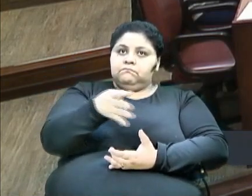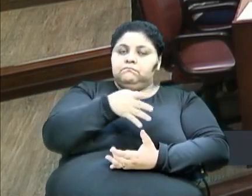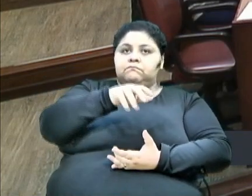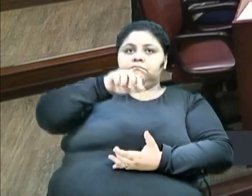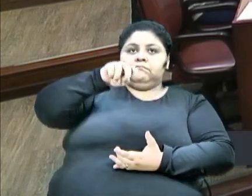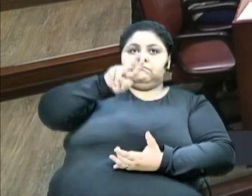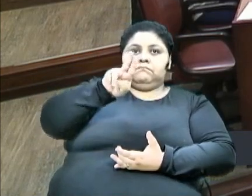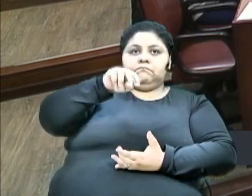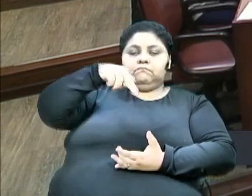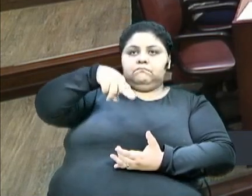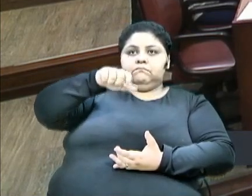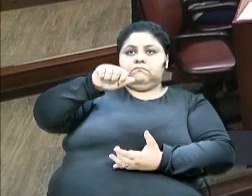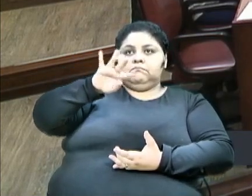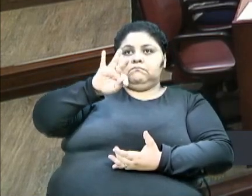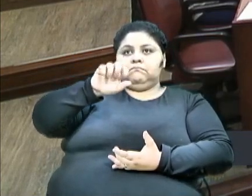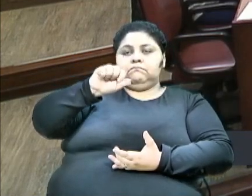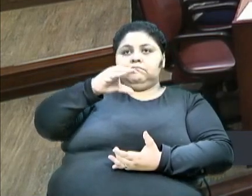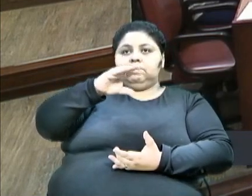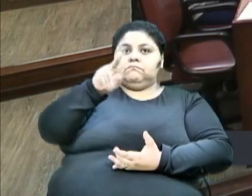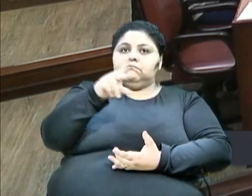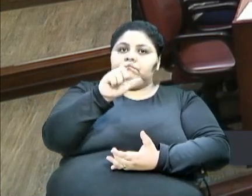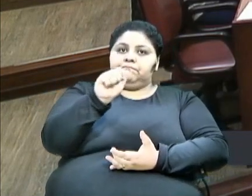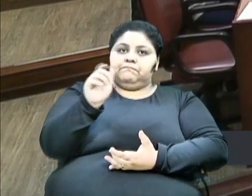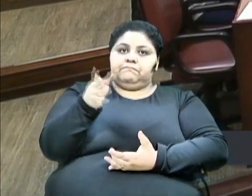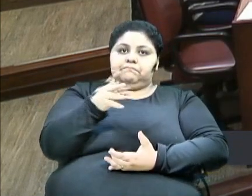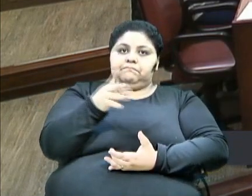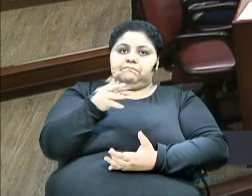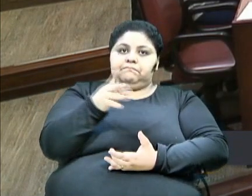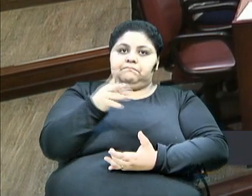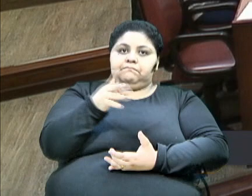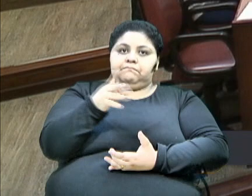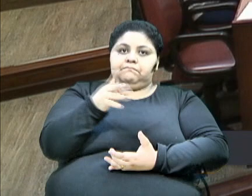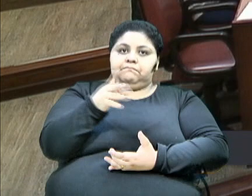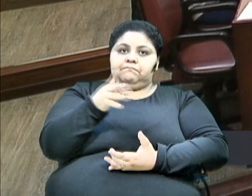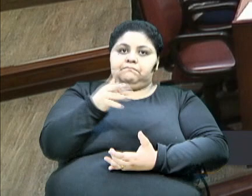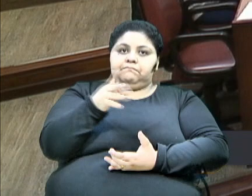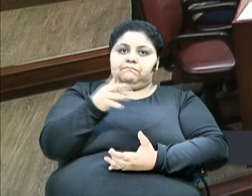que daqui a pouco vai falar com a gente aqui no espaço de 5 minutos.